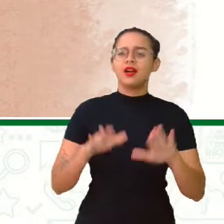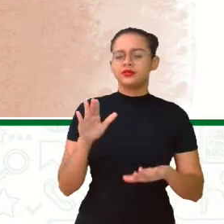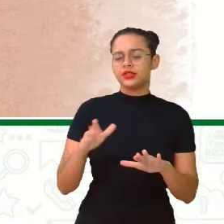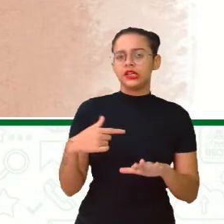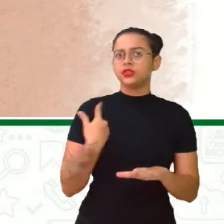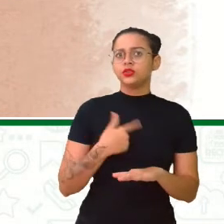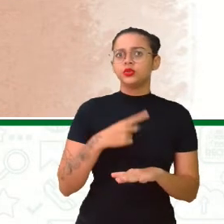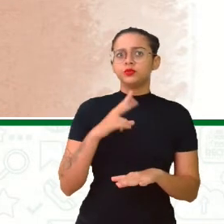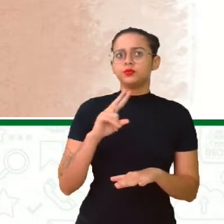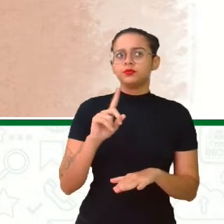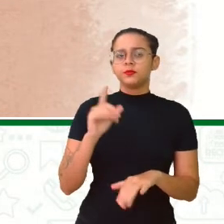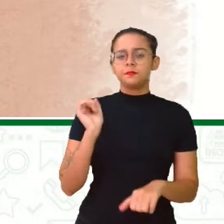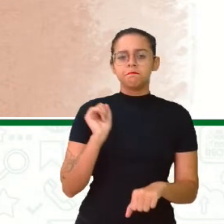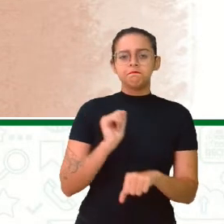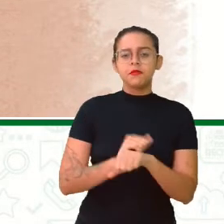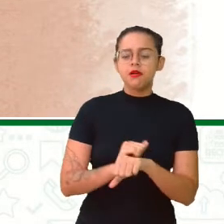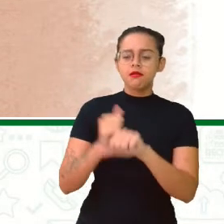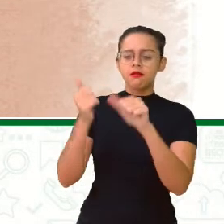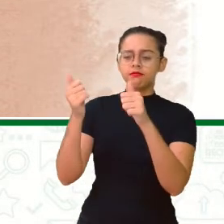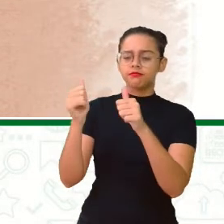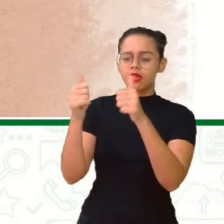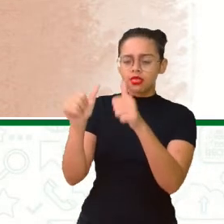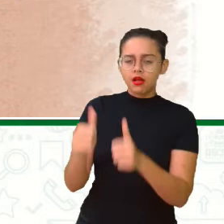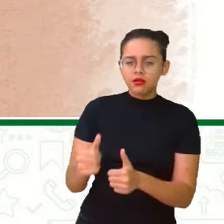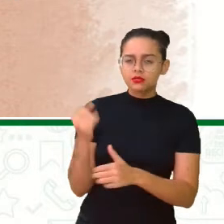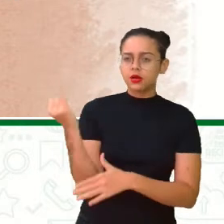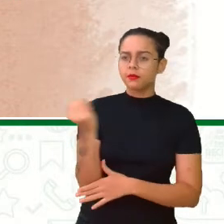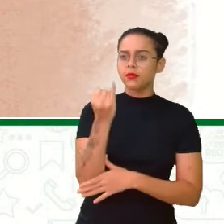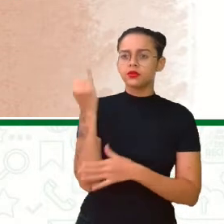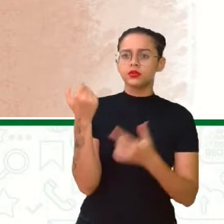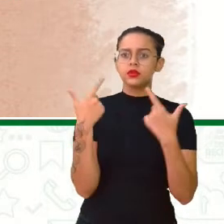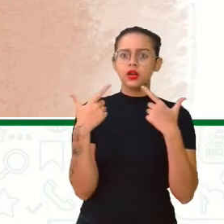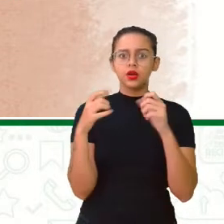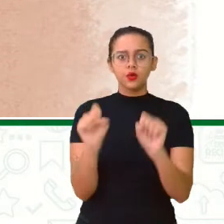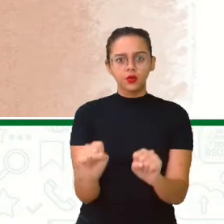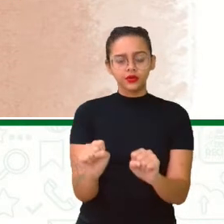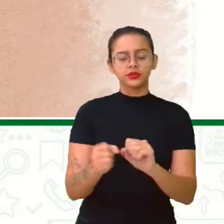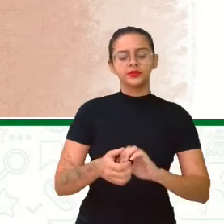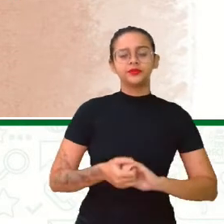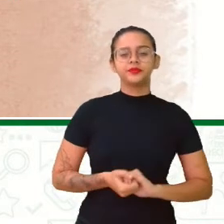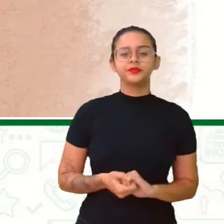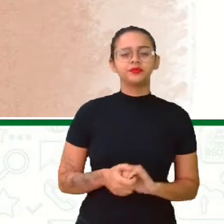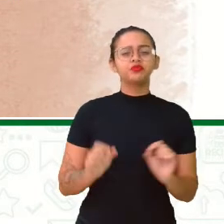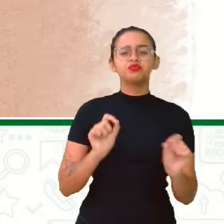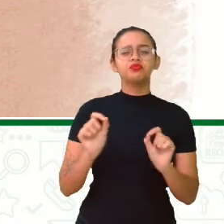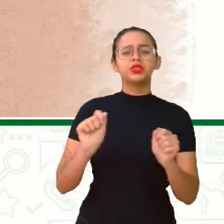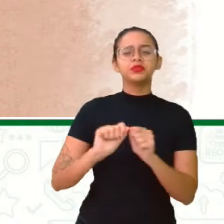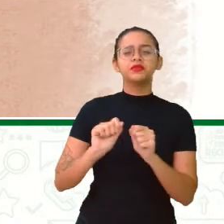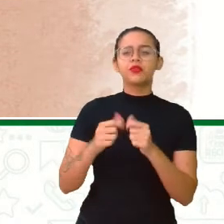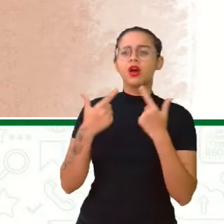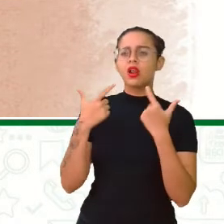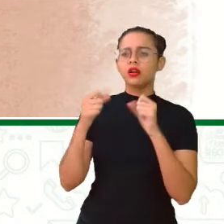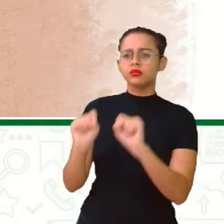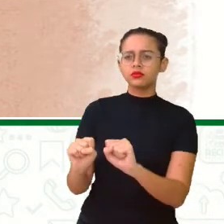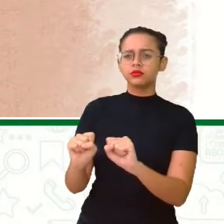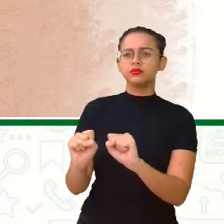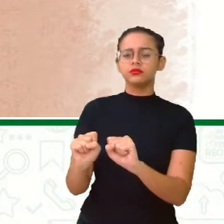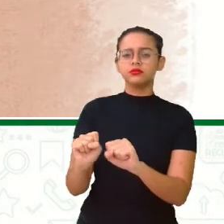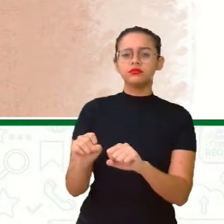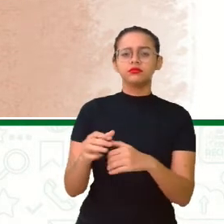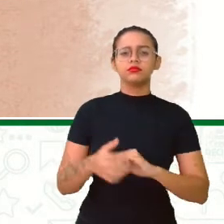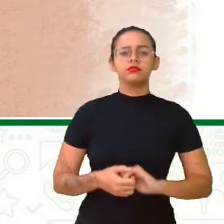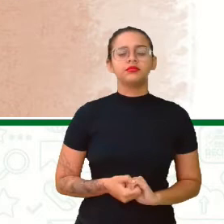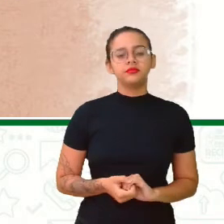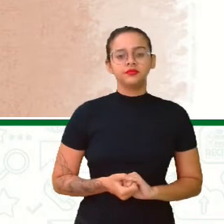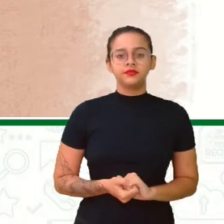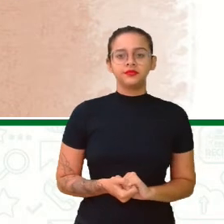não para e analisa a importância da linguagem. O que a gente faz com a linguagem, tá? Então, com a